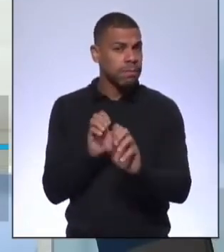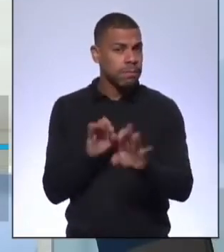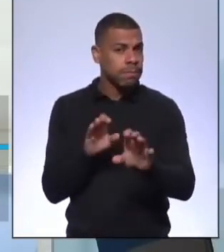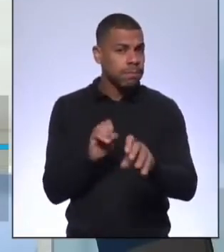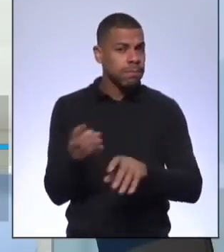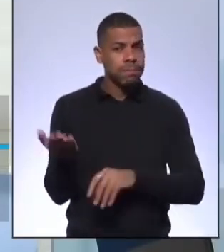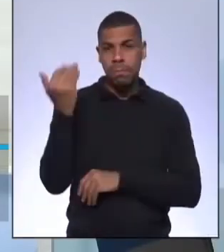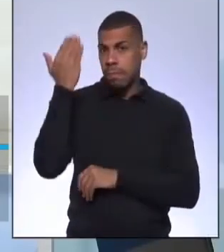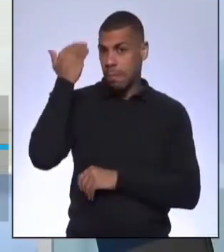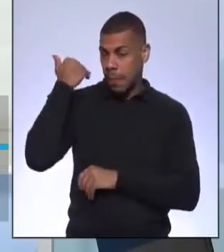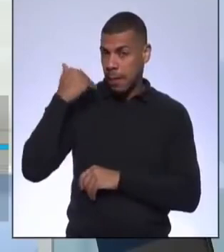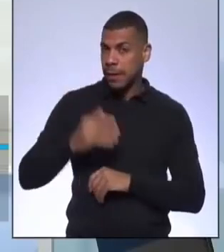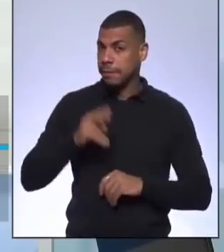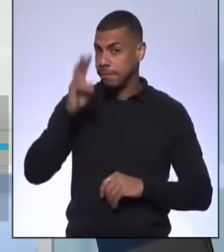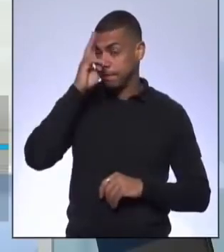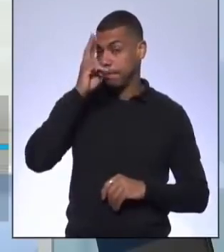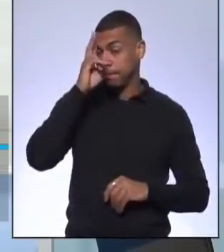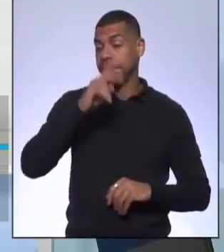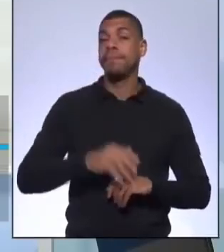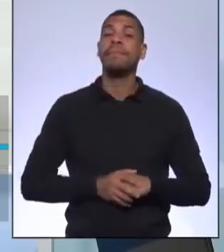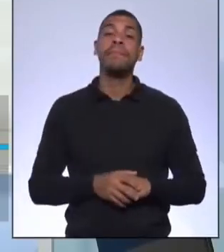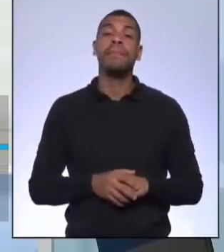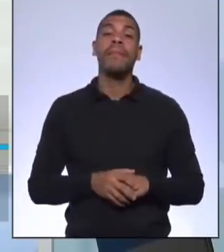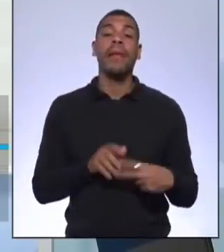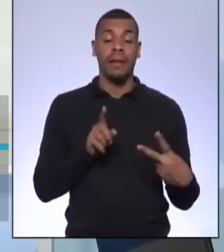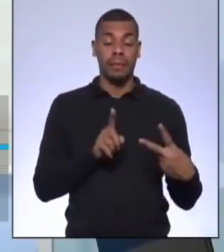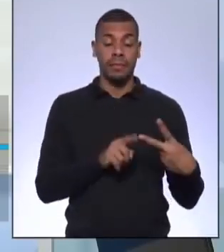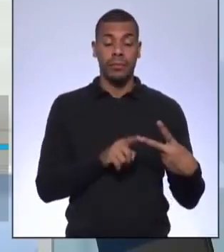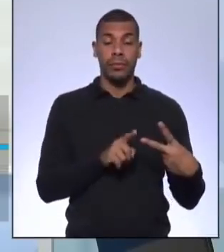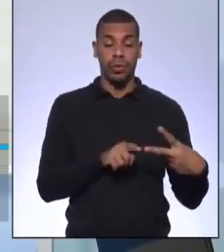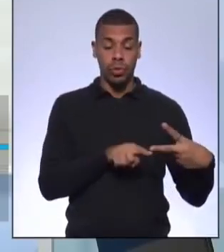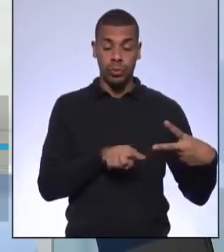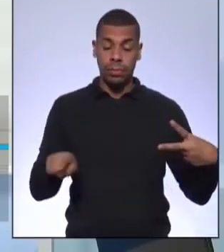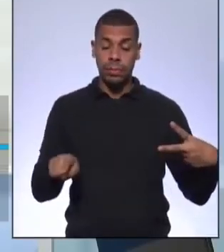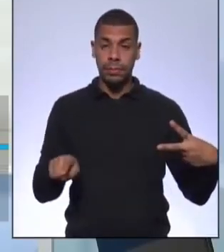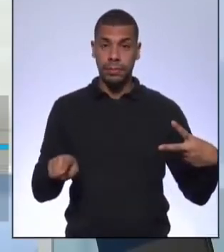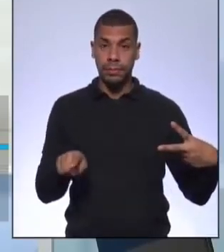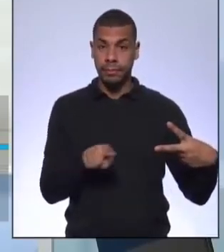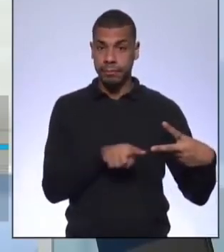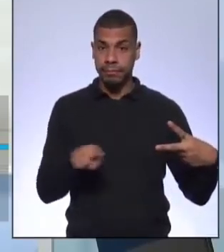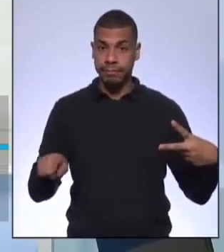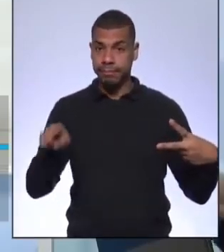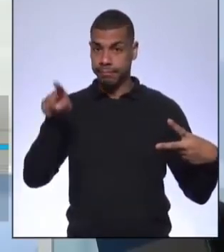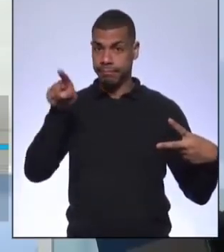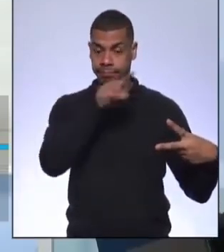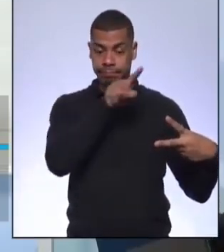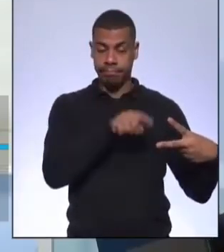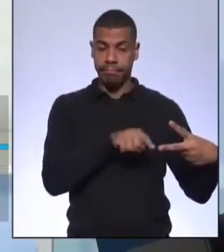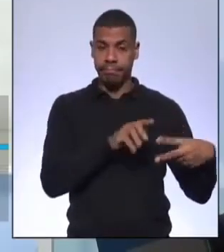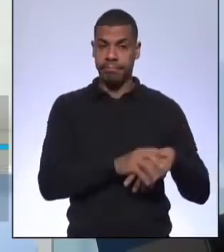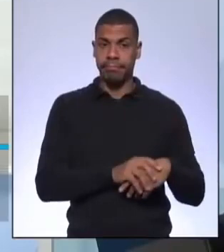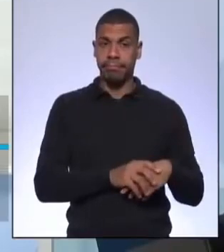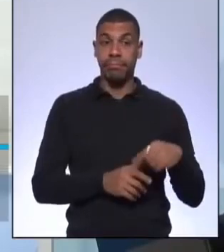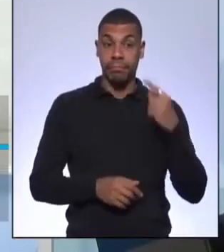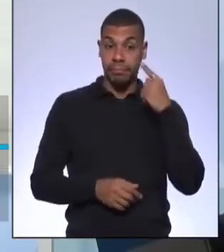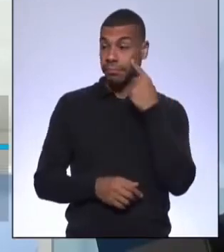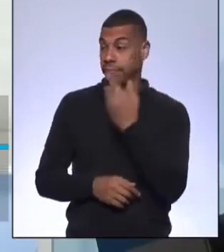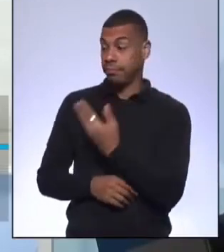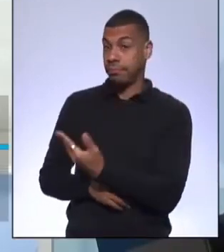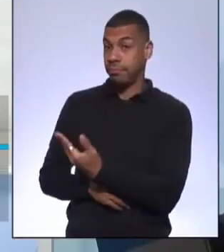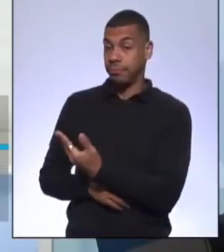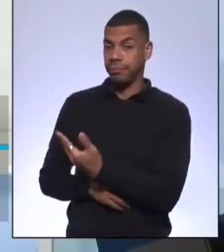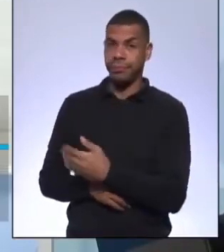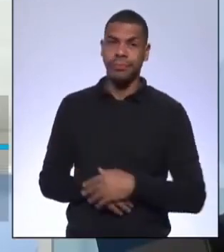atentos, puxar um pouquinho pela memória, e a questão dos lados. Então, basicamente, quando você tem um polígono, isso aqui é um polígono, você tem que se